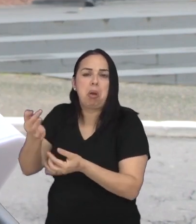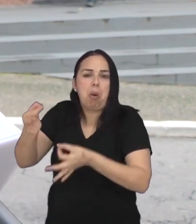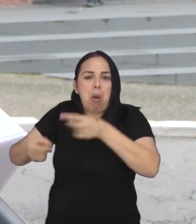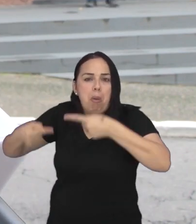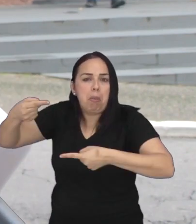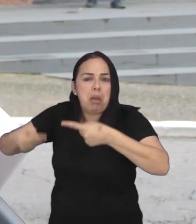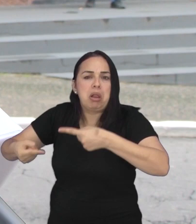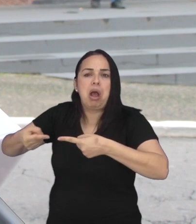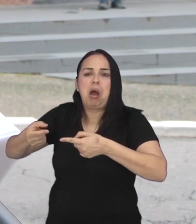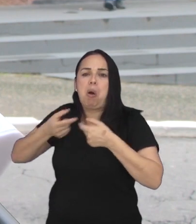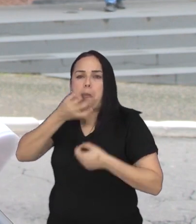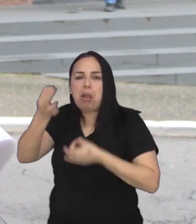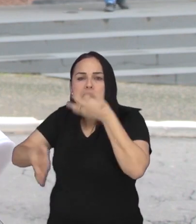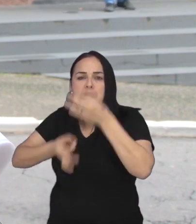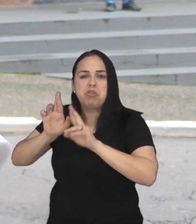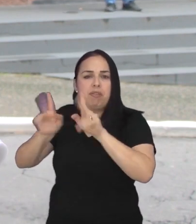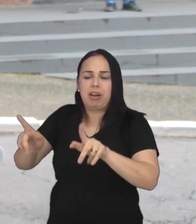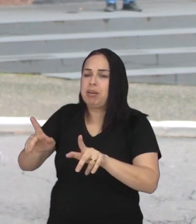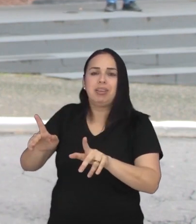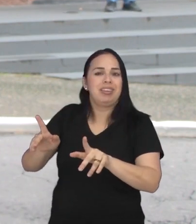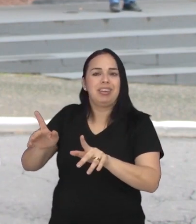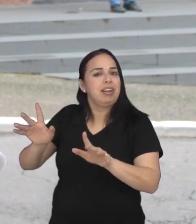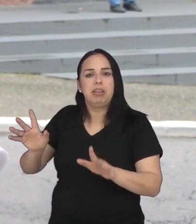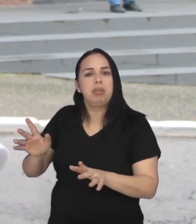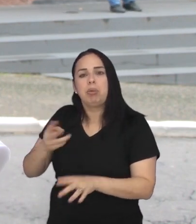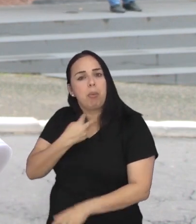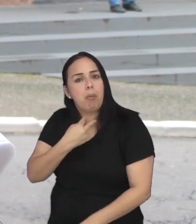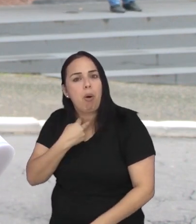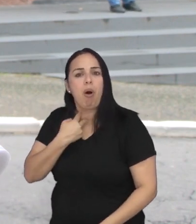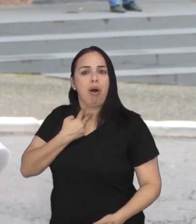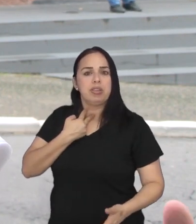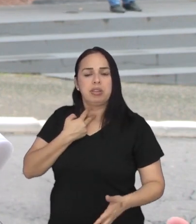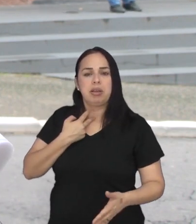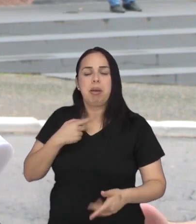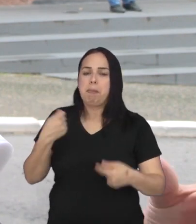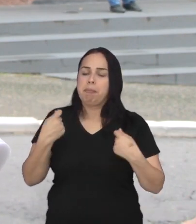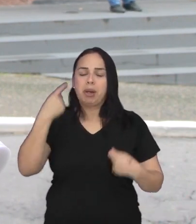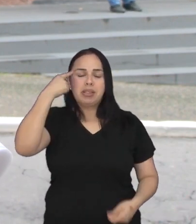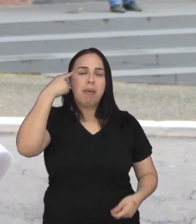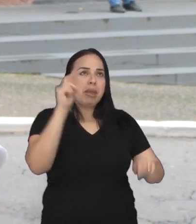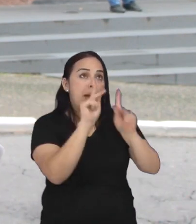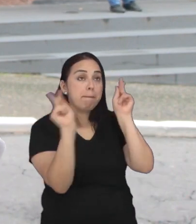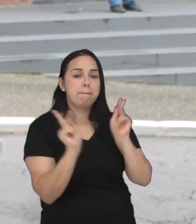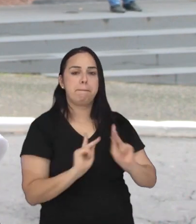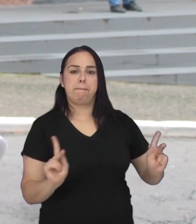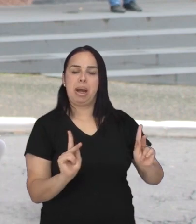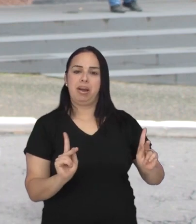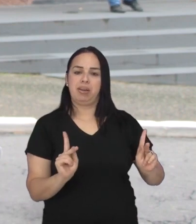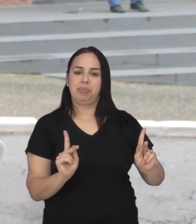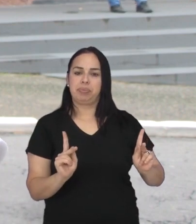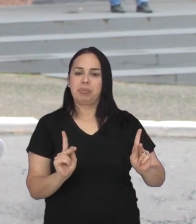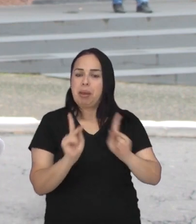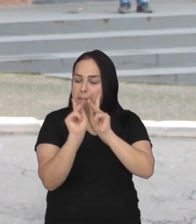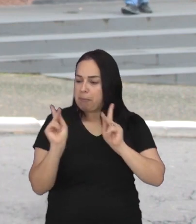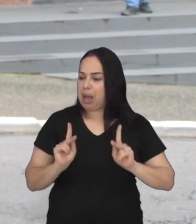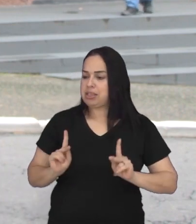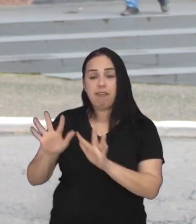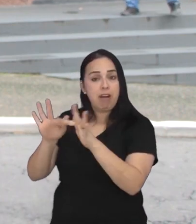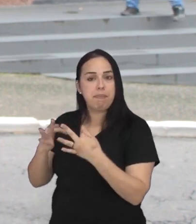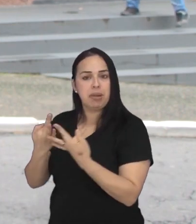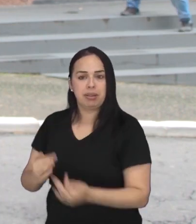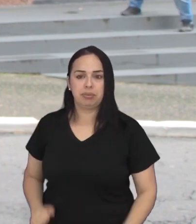assim, tipo uma lâmpada ou um aparelho eletrônico, onde eu devo jogar. Aí eu informo para a pessoa, cada bag é diferenciado,